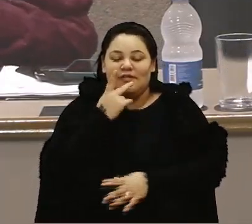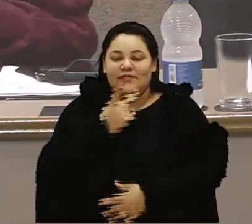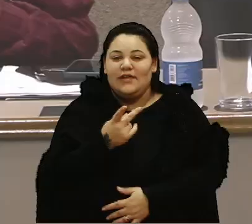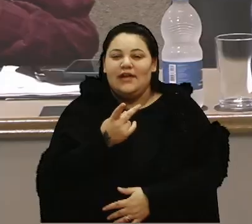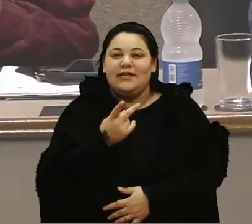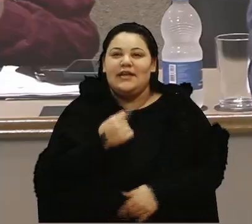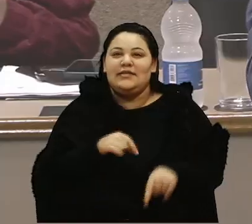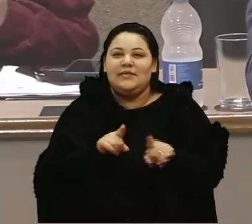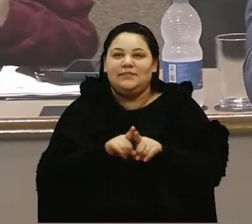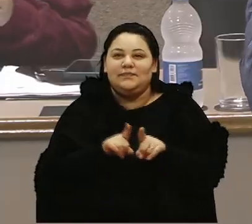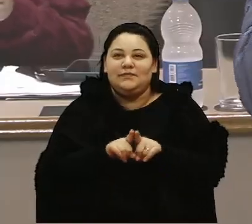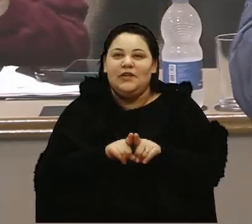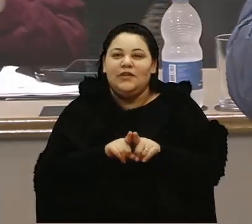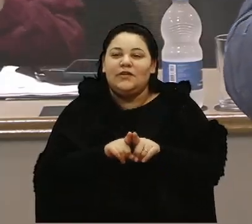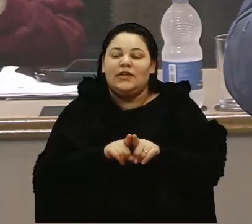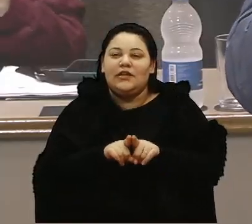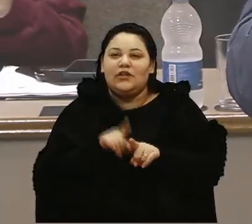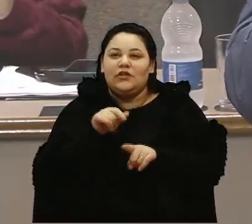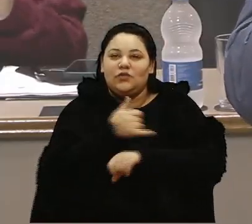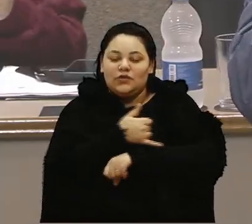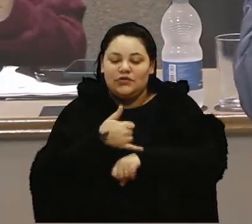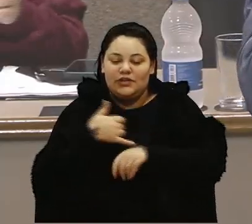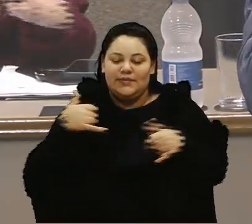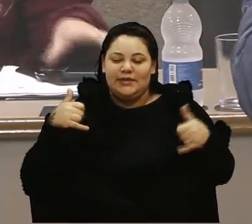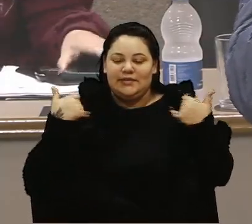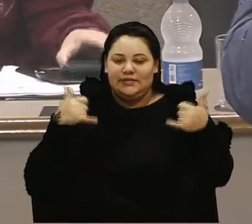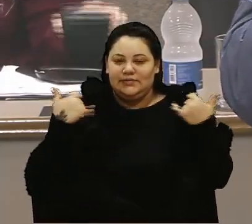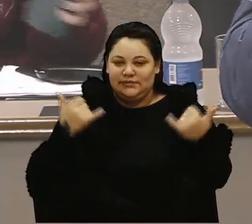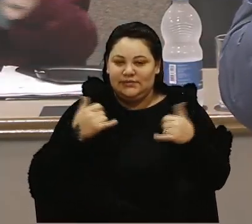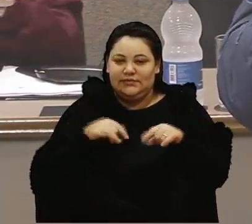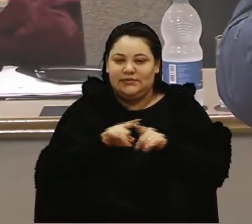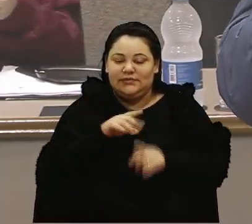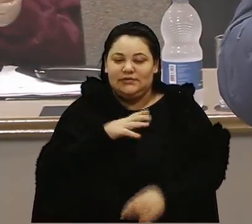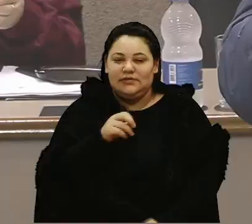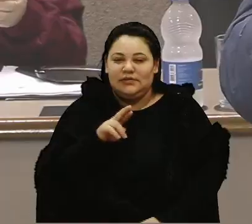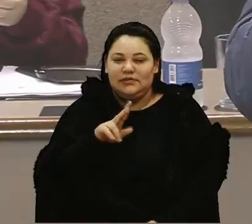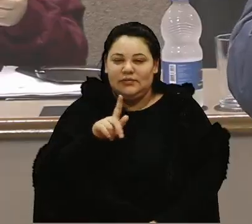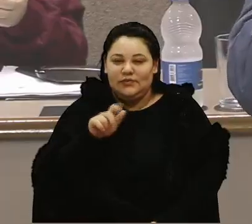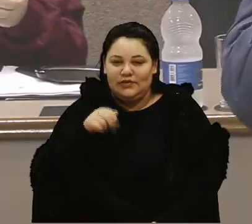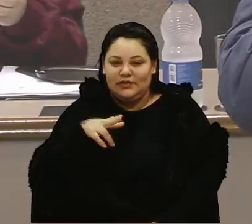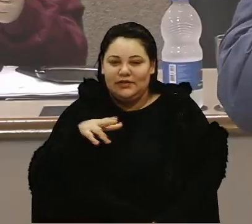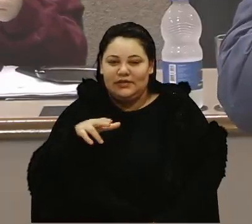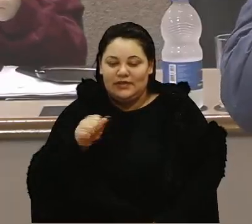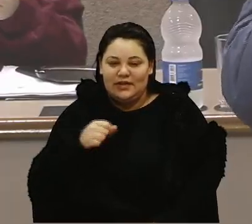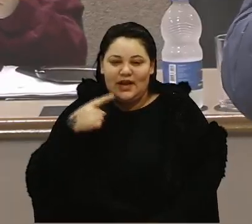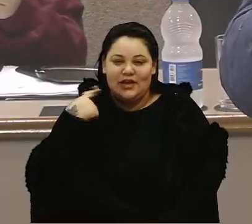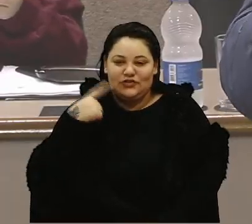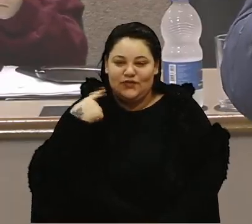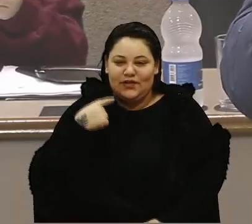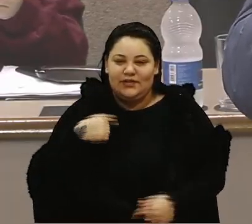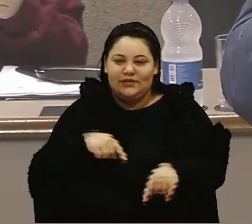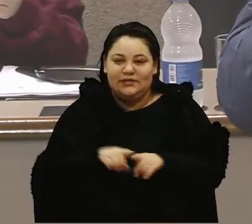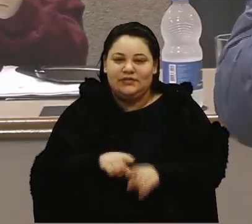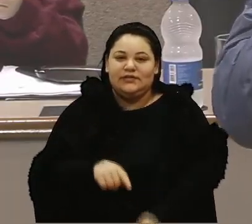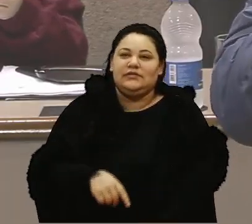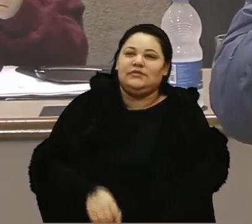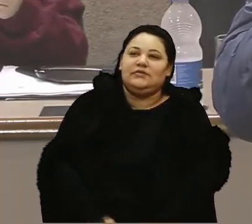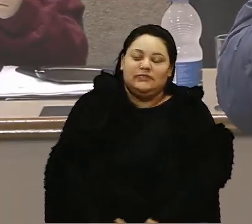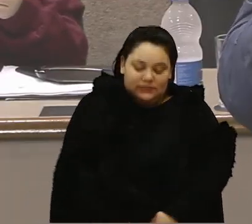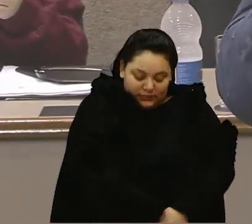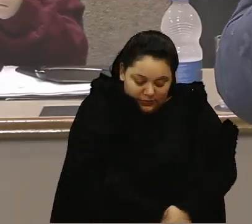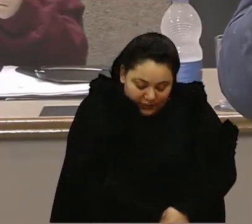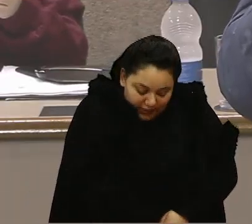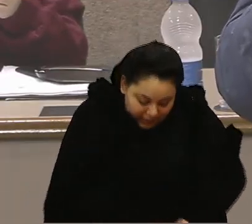congratulações, voto de congratulações à passagem do aniversário da minha Morgana Galaface, advogada, né, uma menina sempre de alto